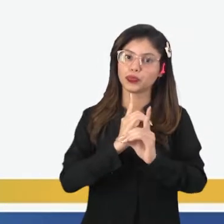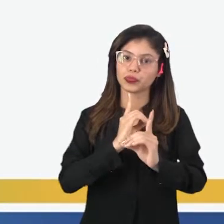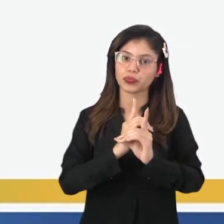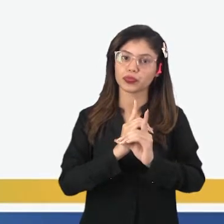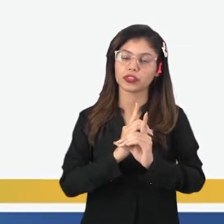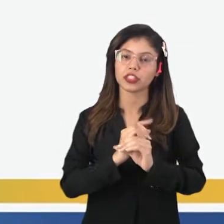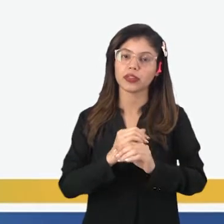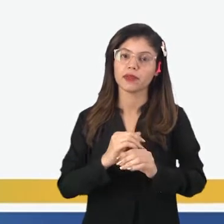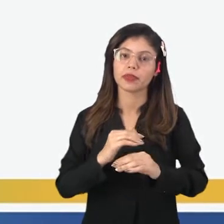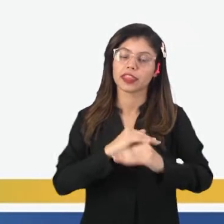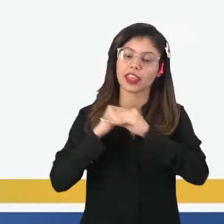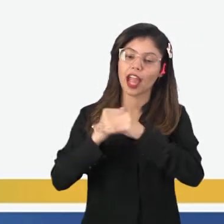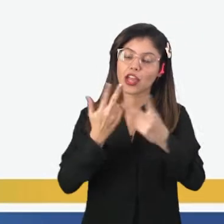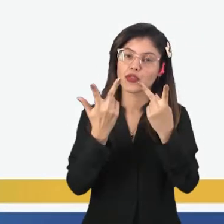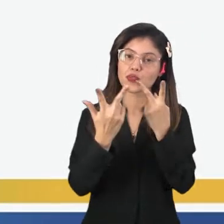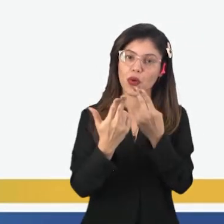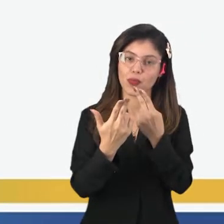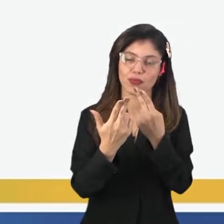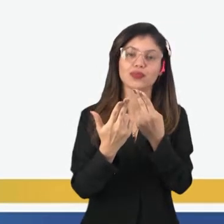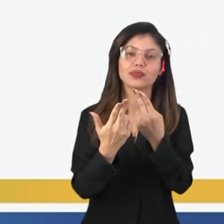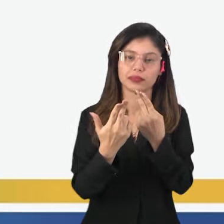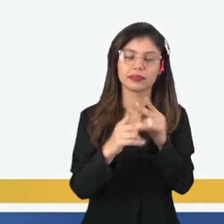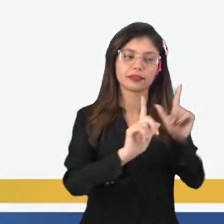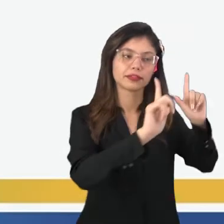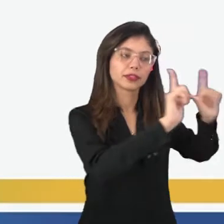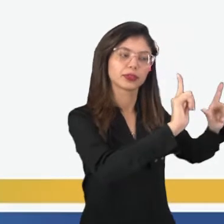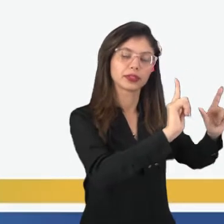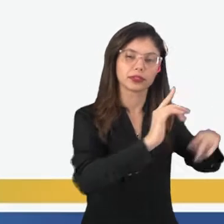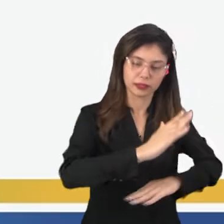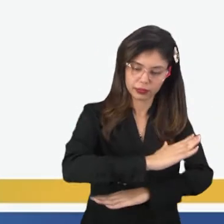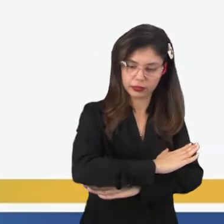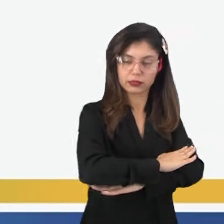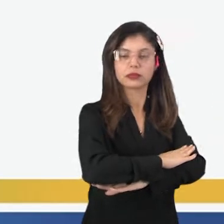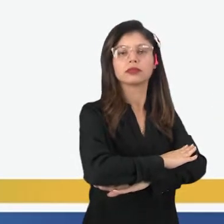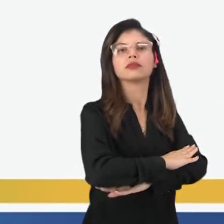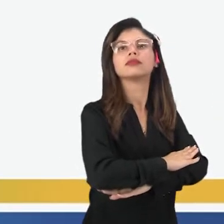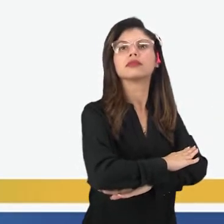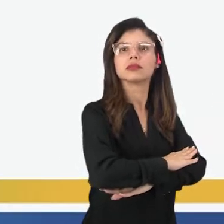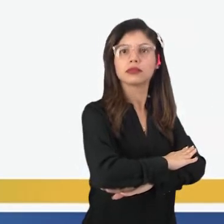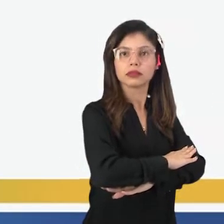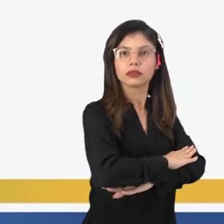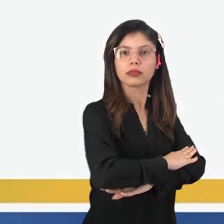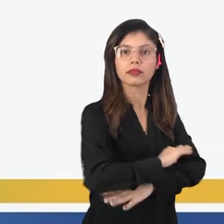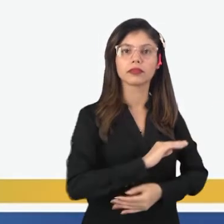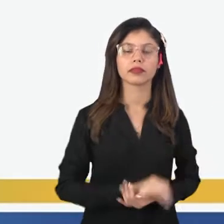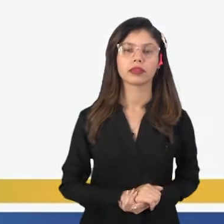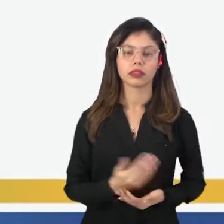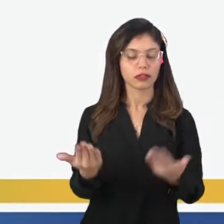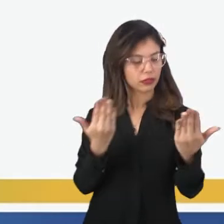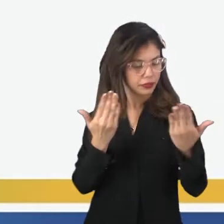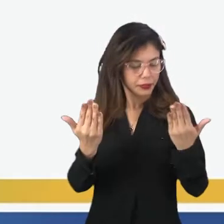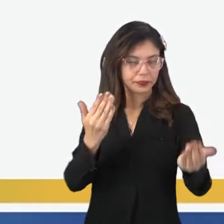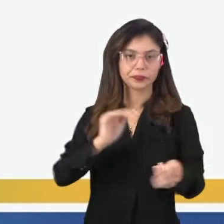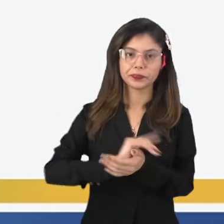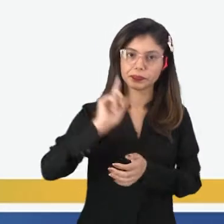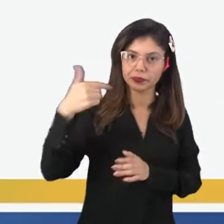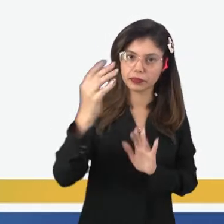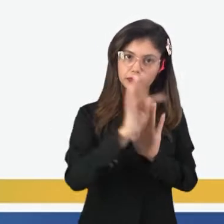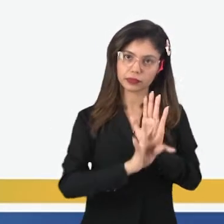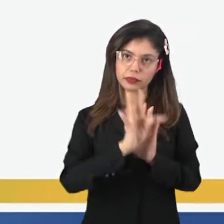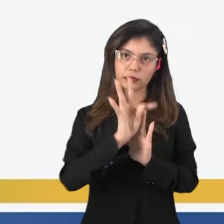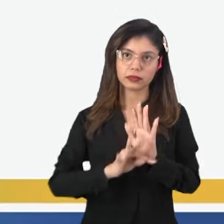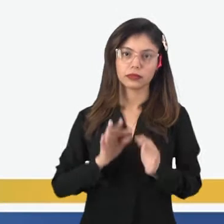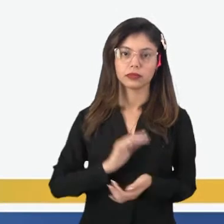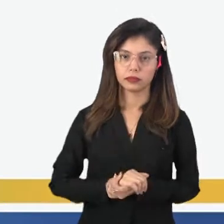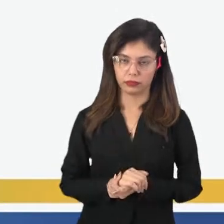está representando, está lembrando o quadro Mona Lisa. Então, ele está fazendo relação com outro